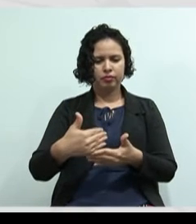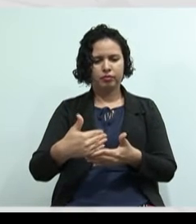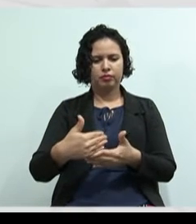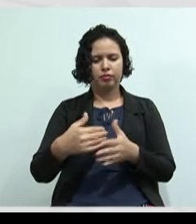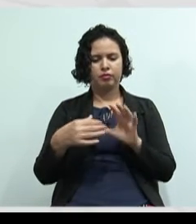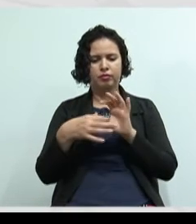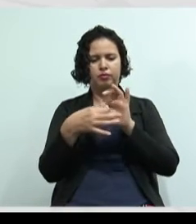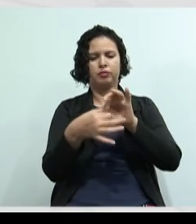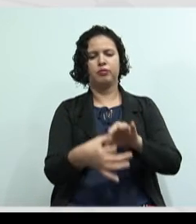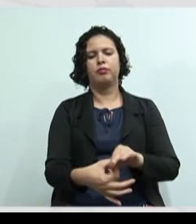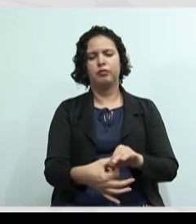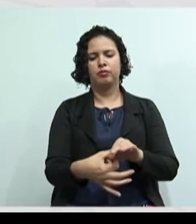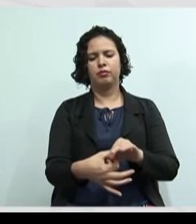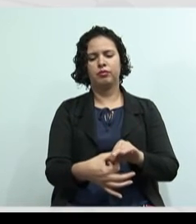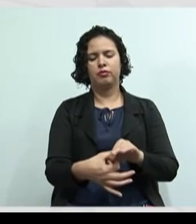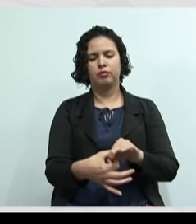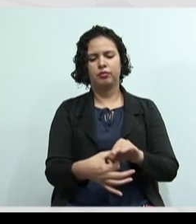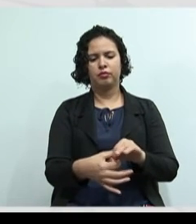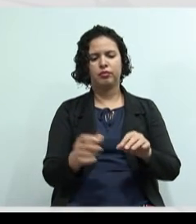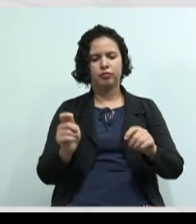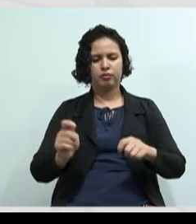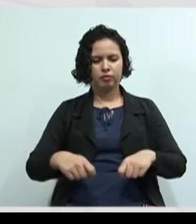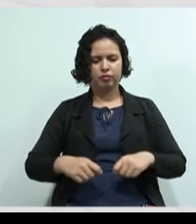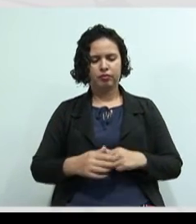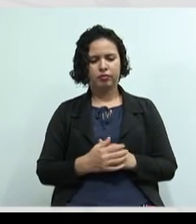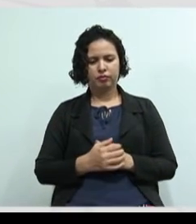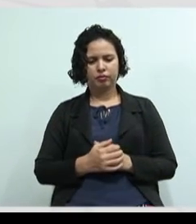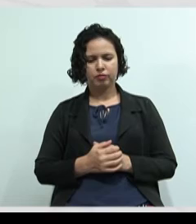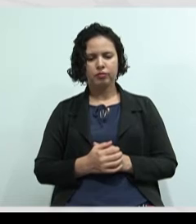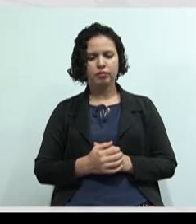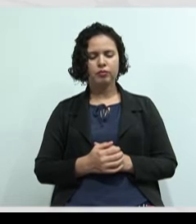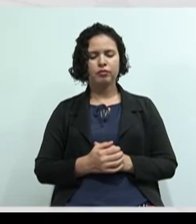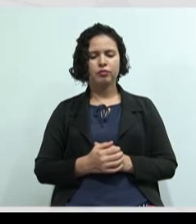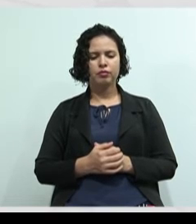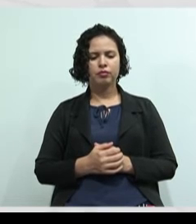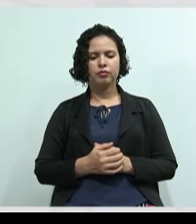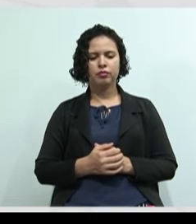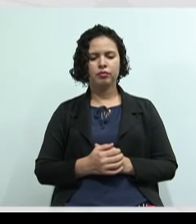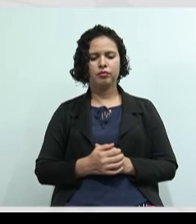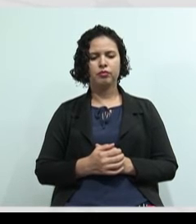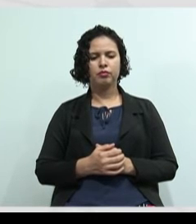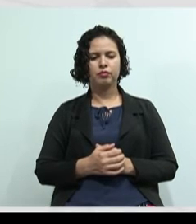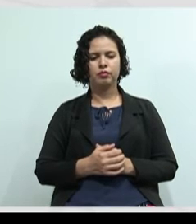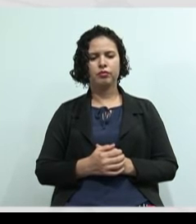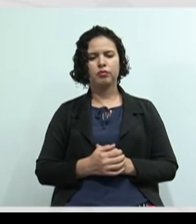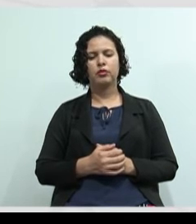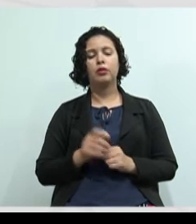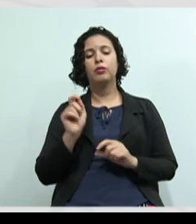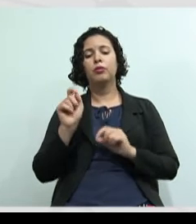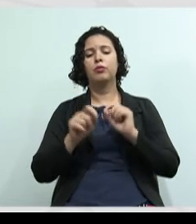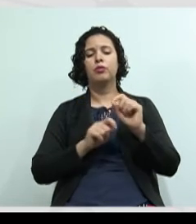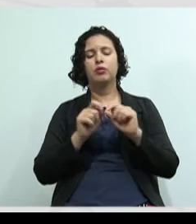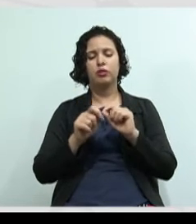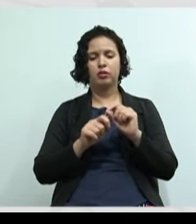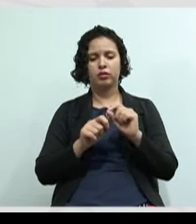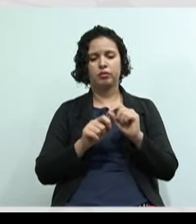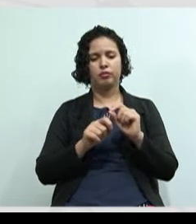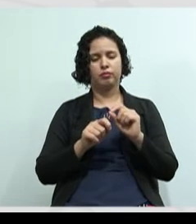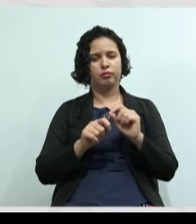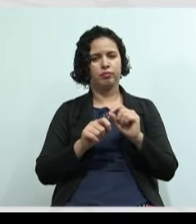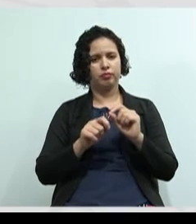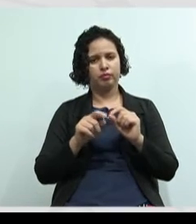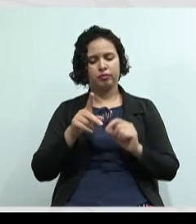se ajustem ao máximo possível aos objetivos estabelecidos, tá bom? E aí o que é então plano de